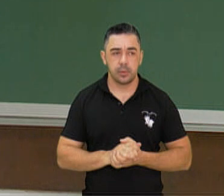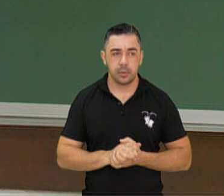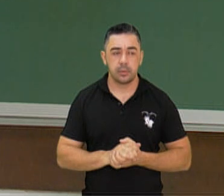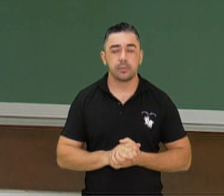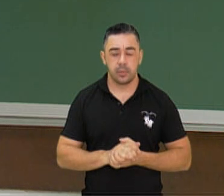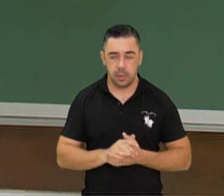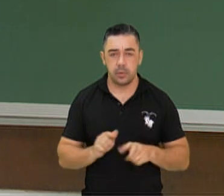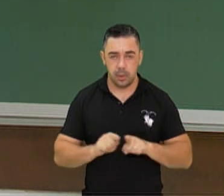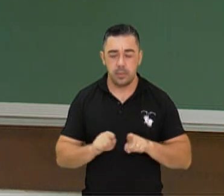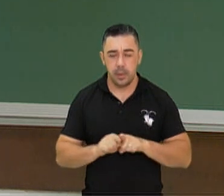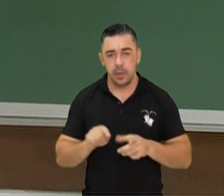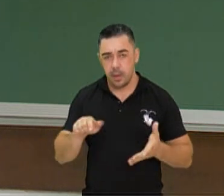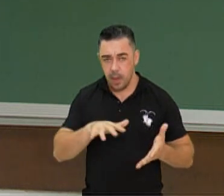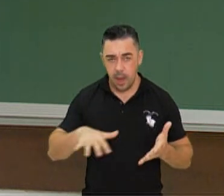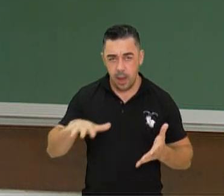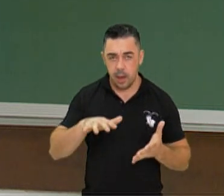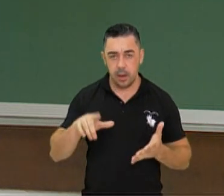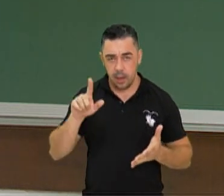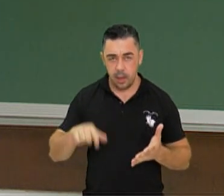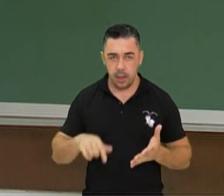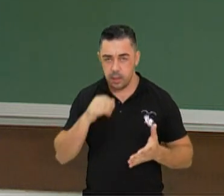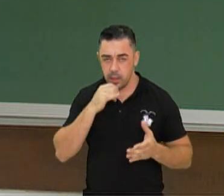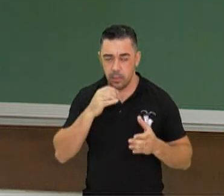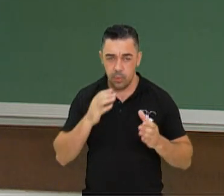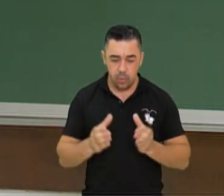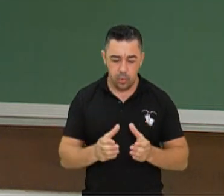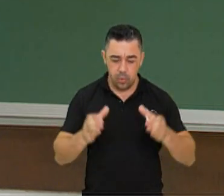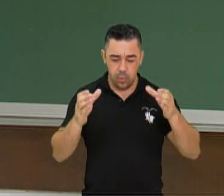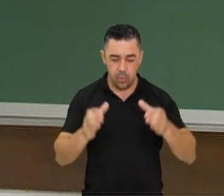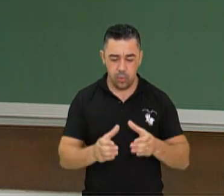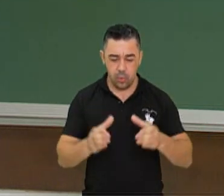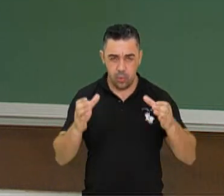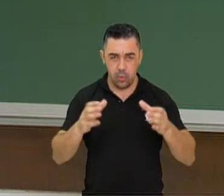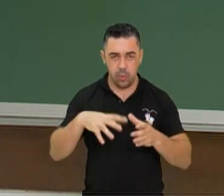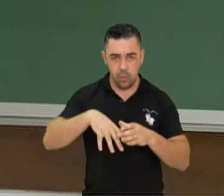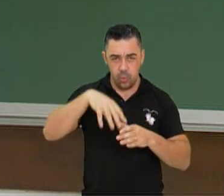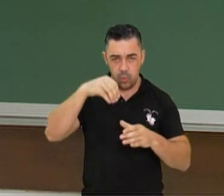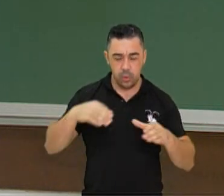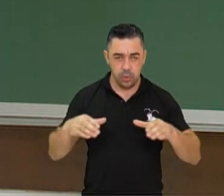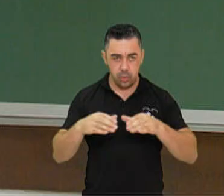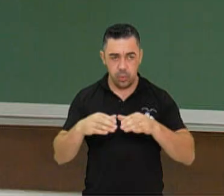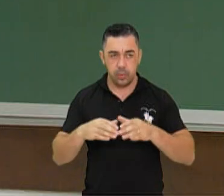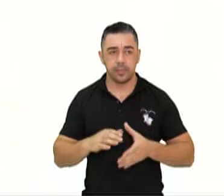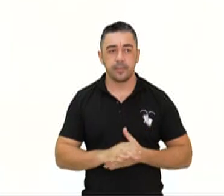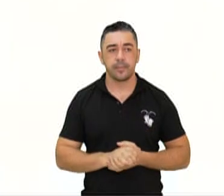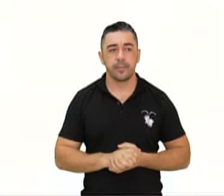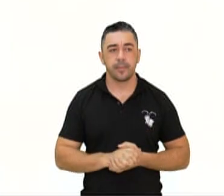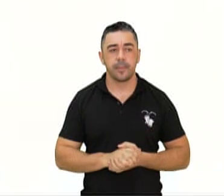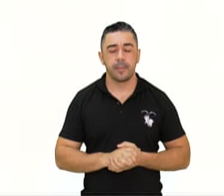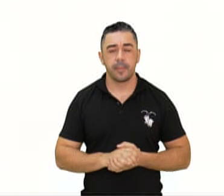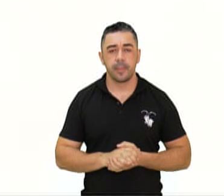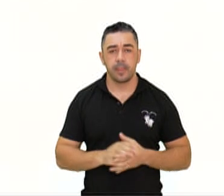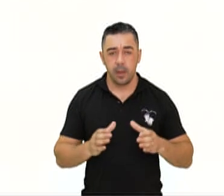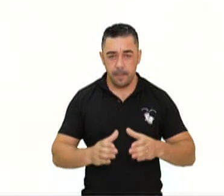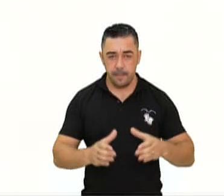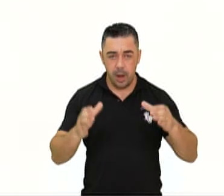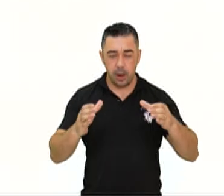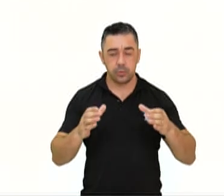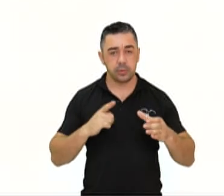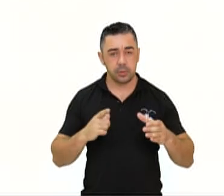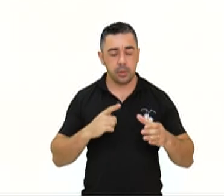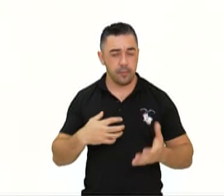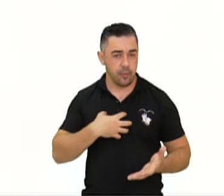de área, né? De área, que trata de área com cone e tronco de cone nesse caso. Então, um balde plástico tem